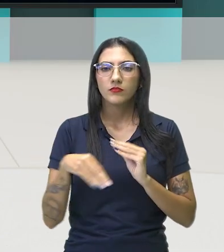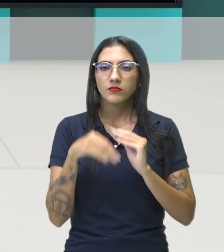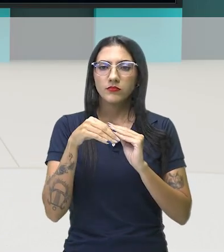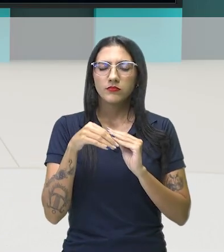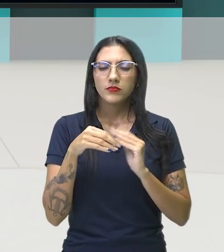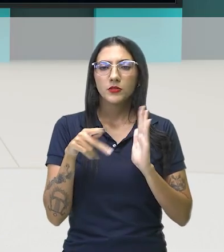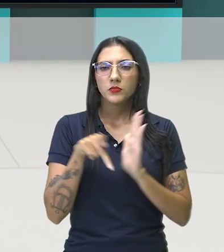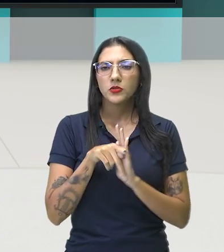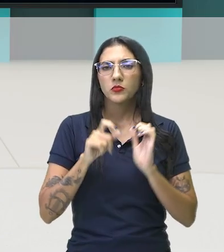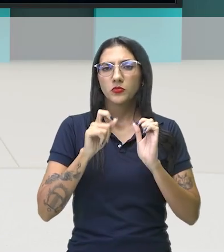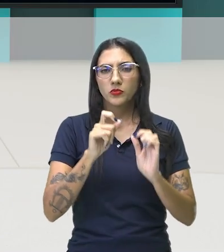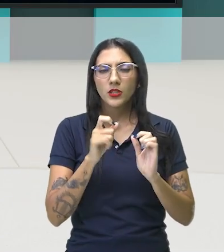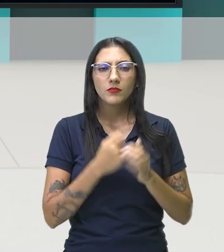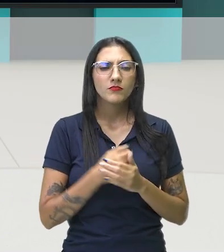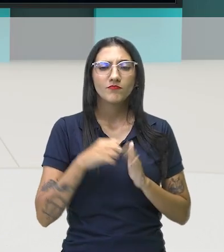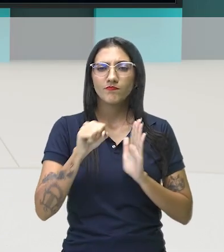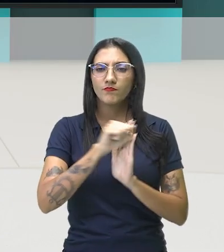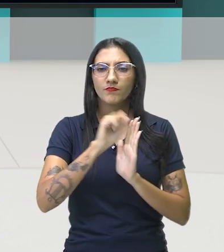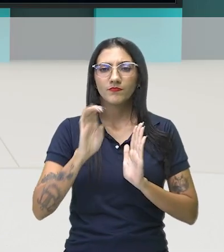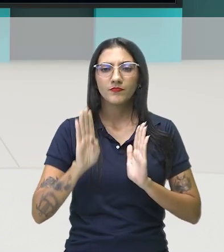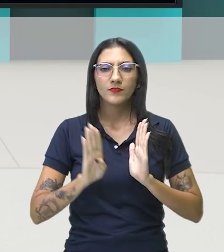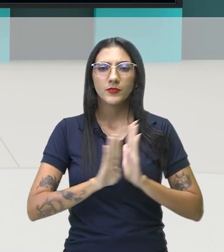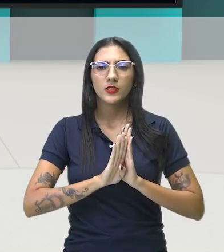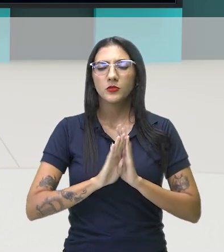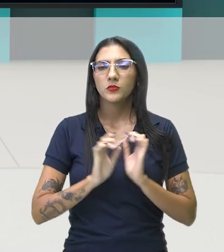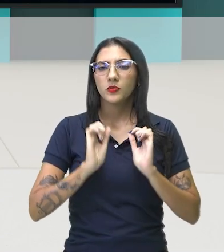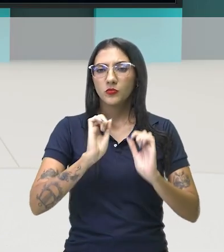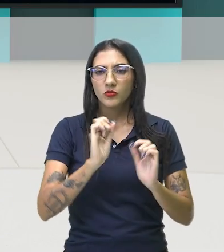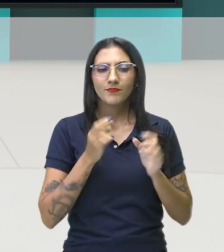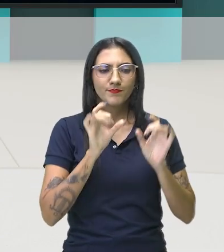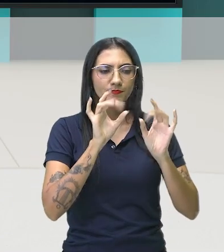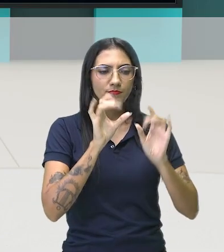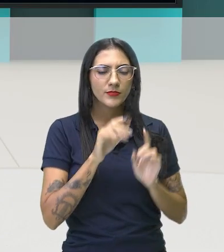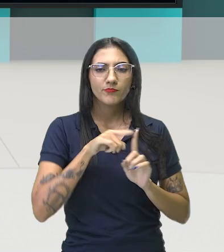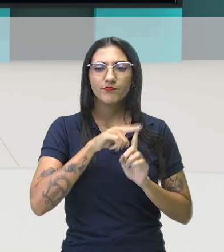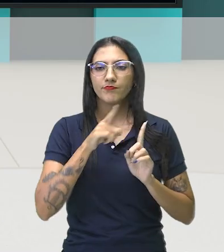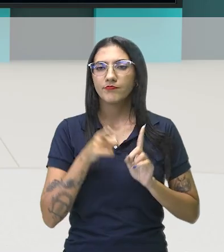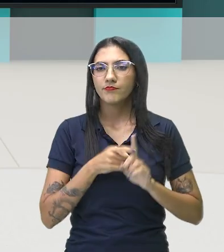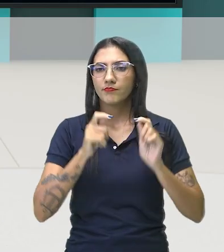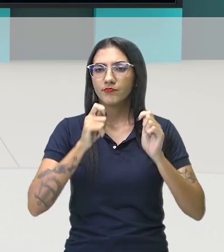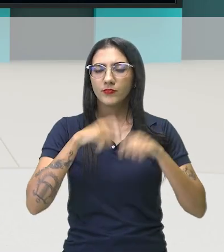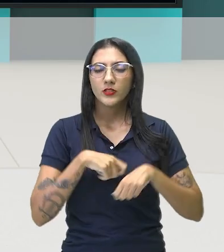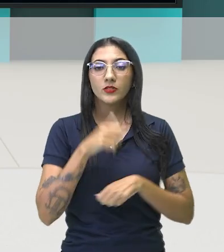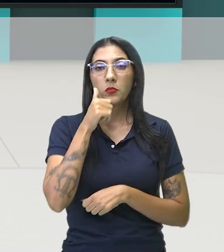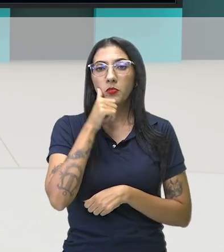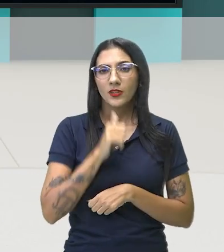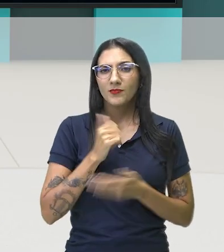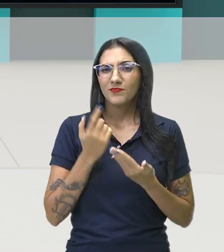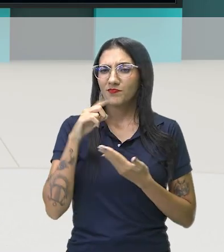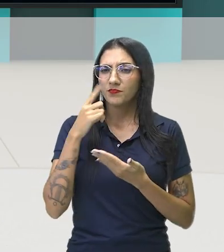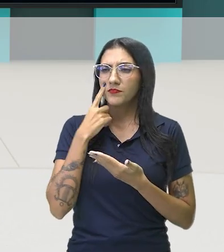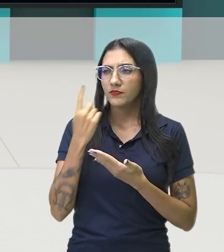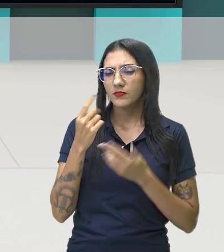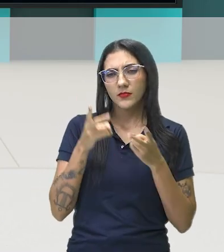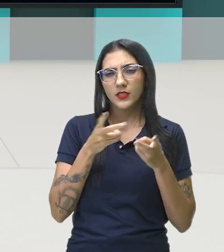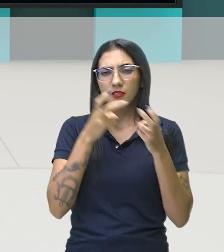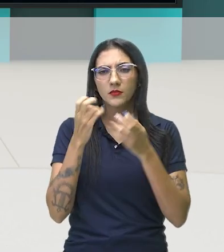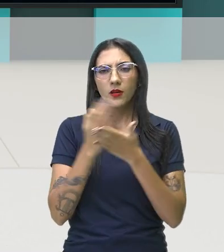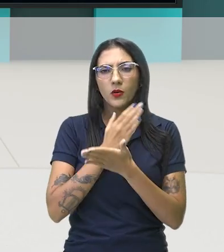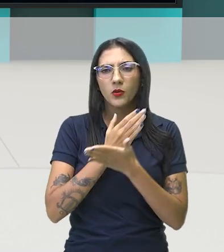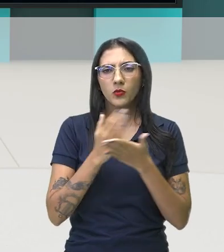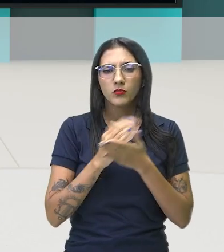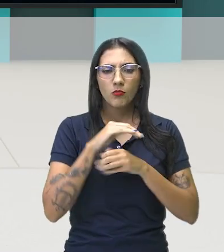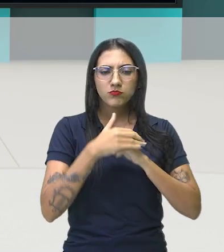um símbolo, certo, de fertilidade, visto que a aparência dela, ela